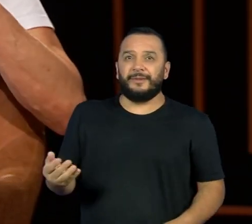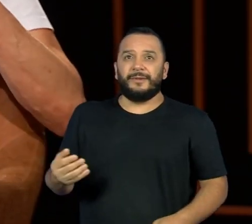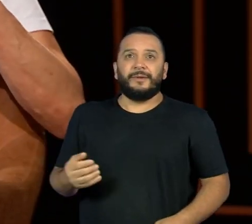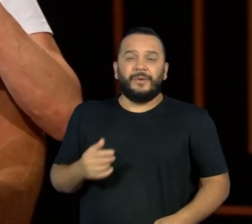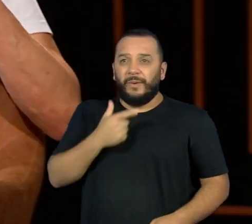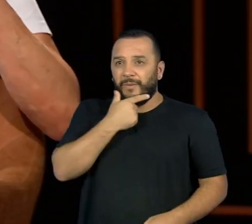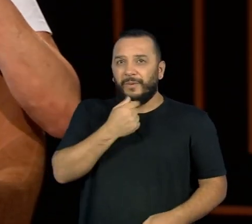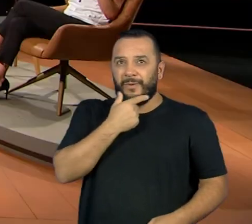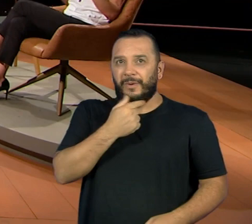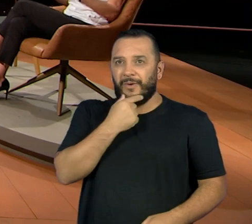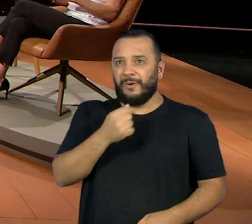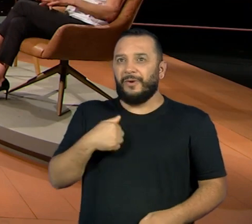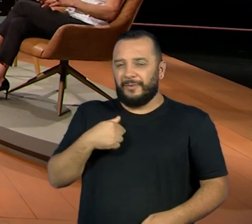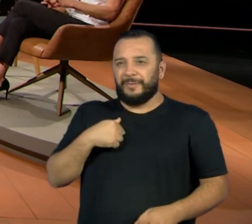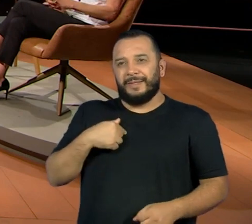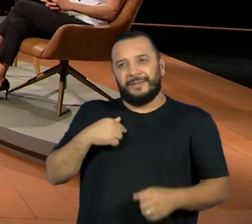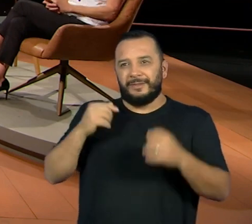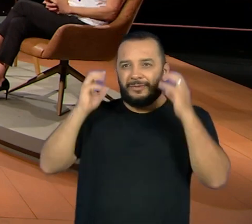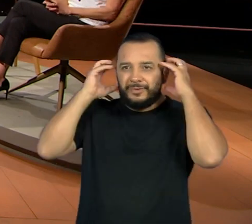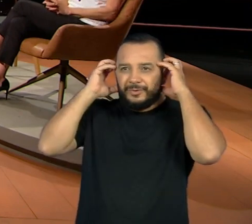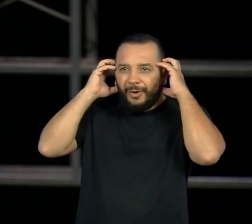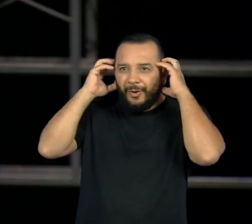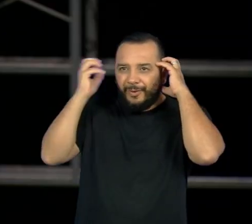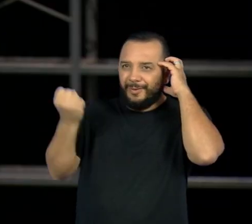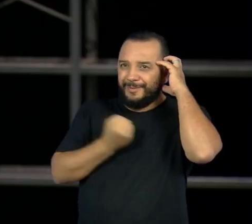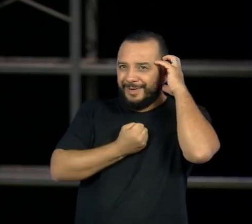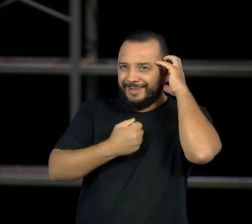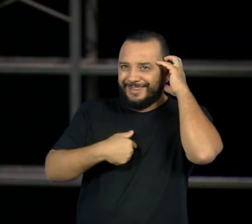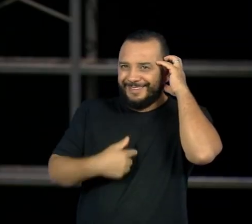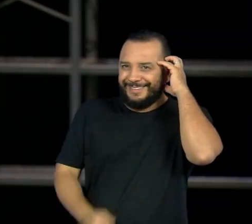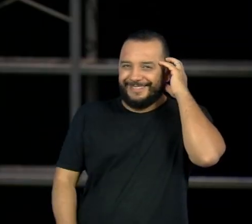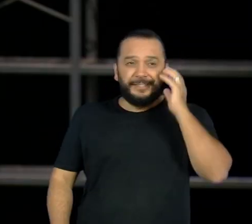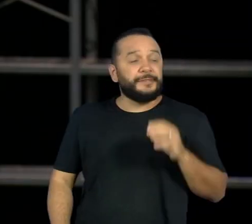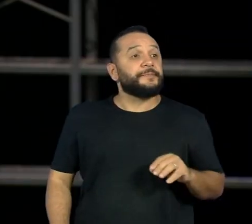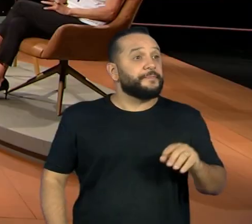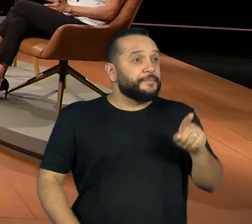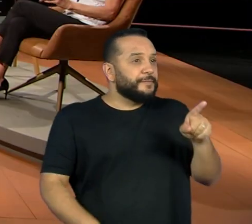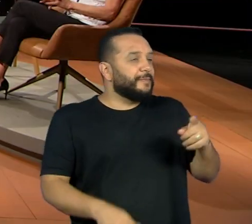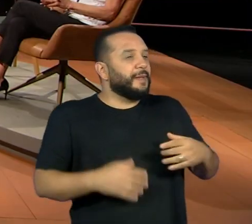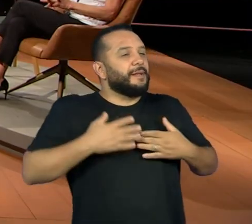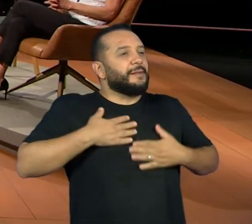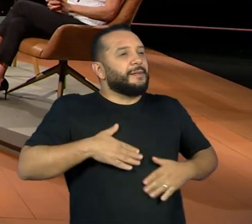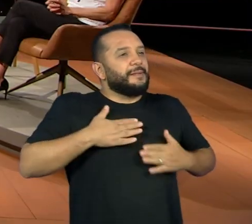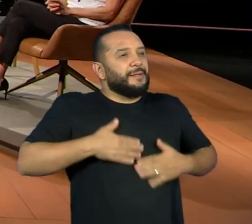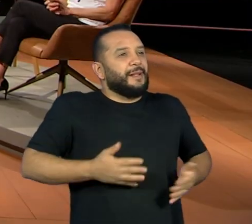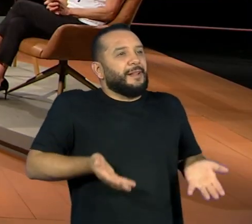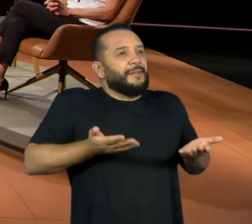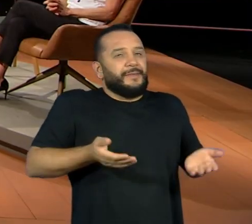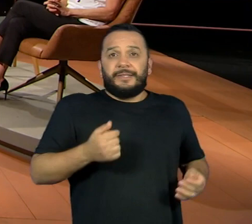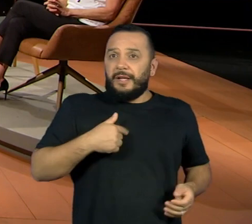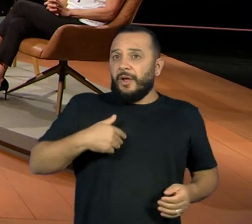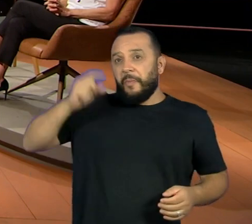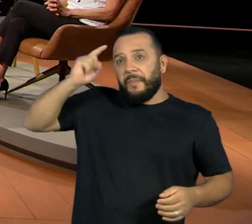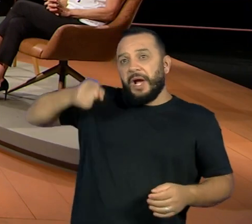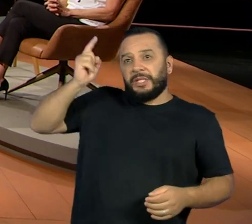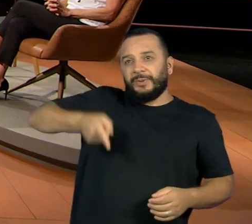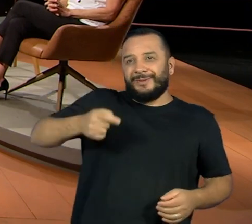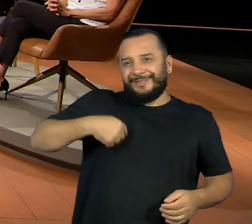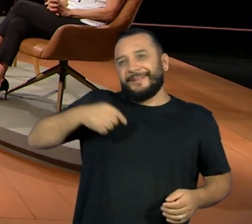me matar. E você ali numa desenvoltura, e numa tranquilidade, numa leveza, né? Mandona, era Mandona. Era